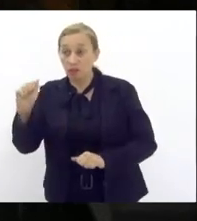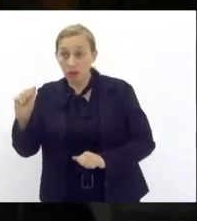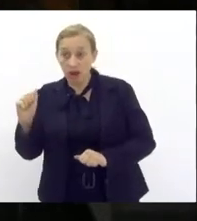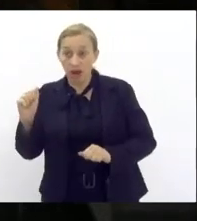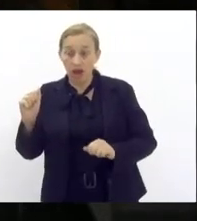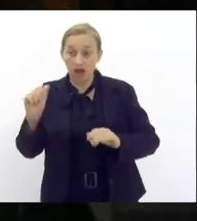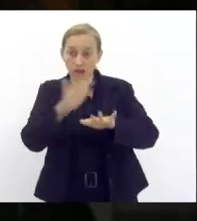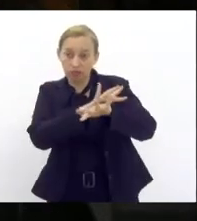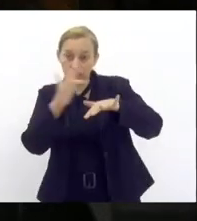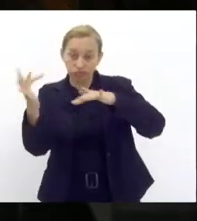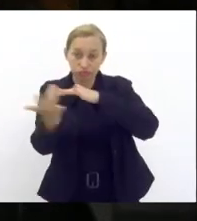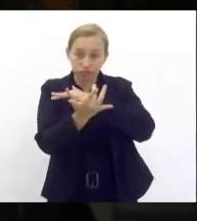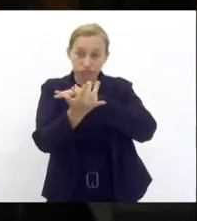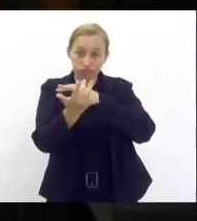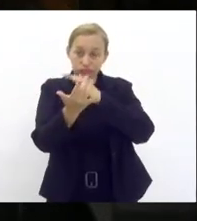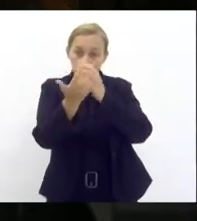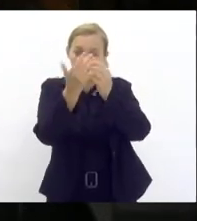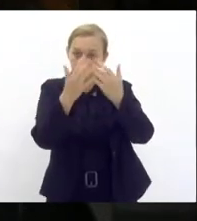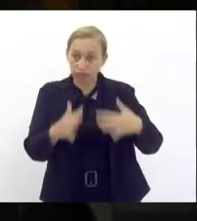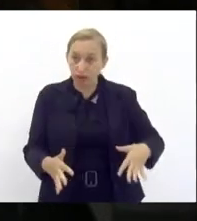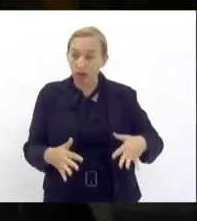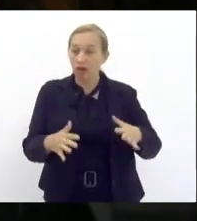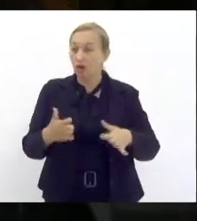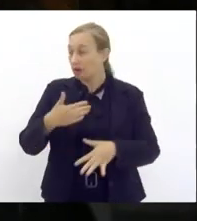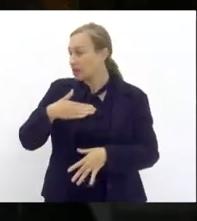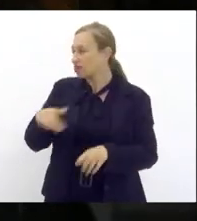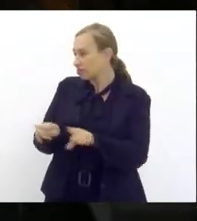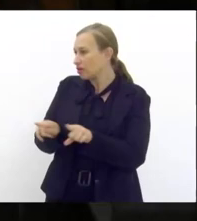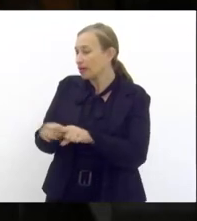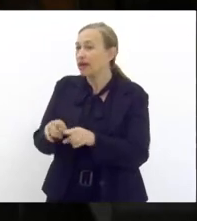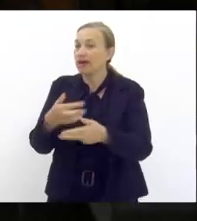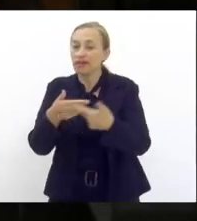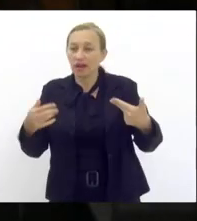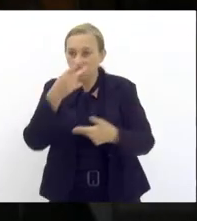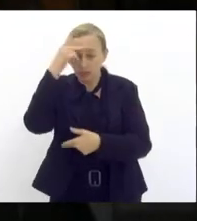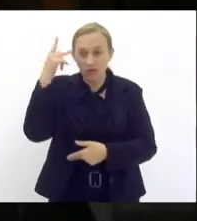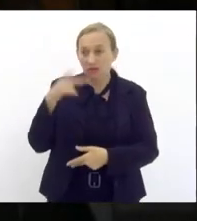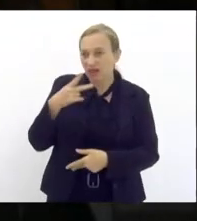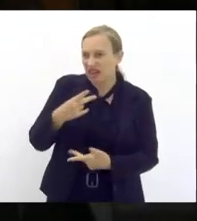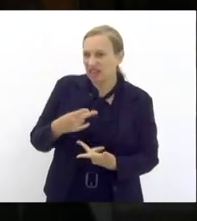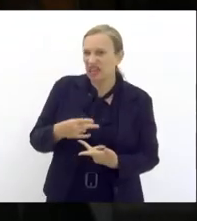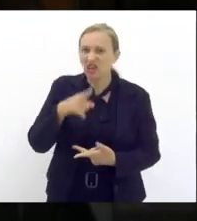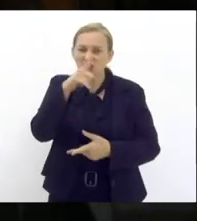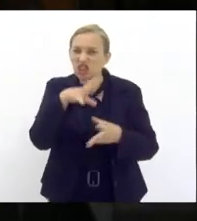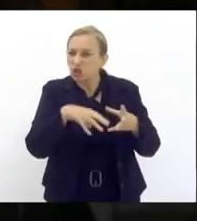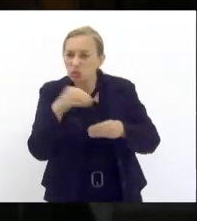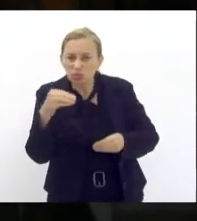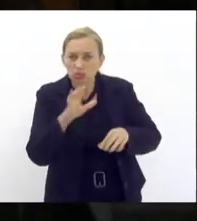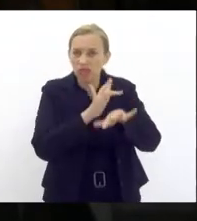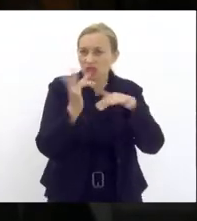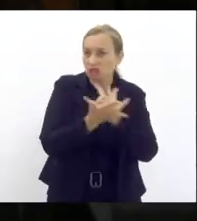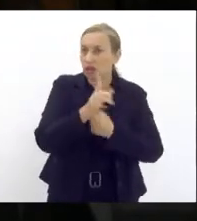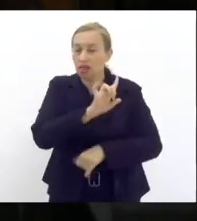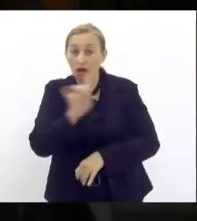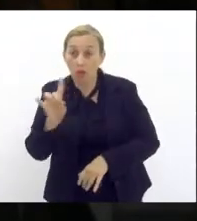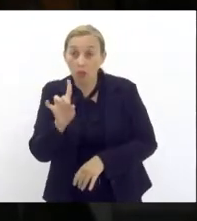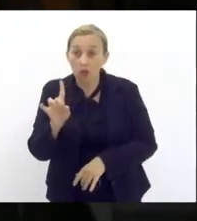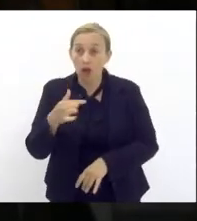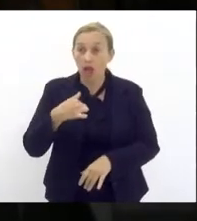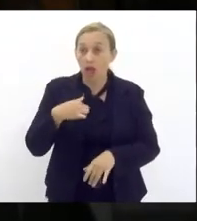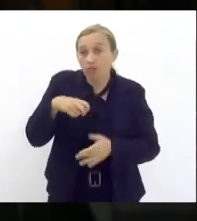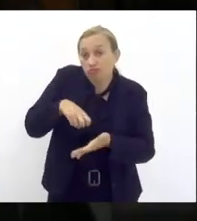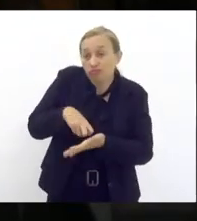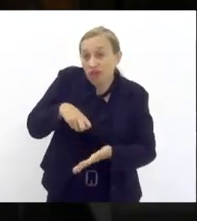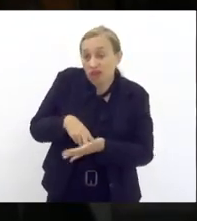rede social que vai por água abaixo, assim como a minha também, que muitas pessoas estão falando, pô, você sumiu das redes? Não, estou de